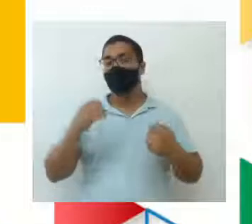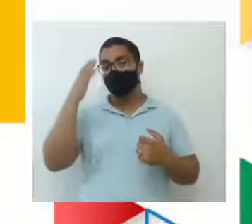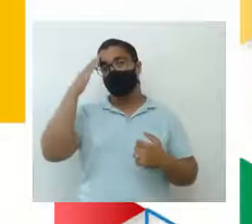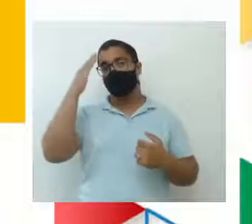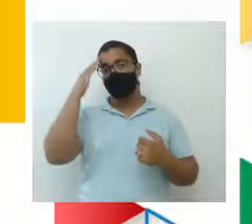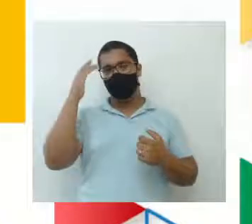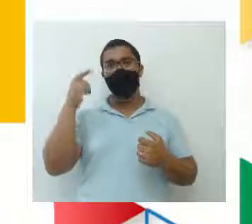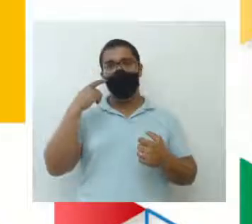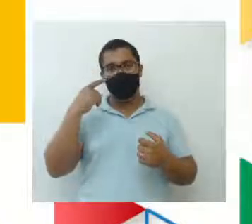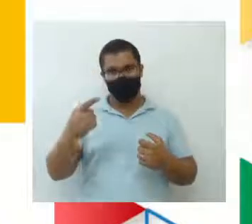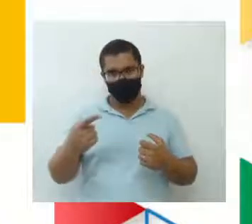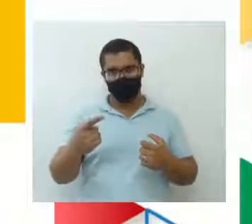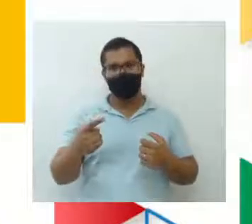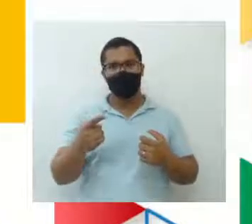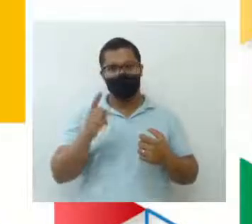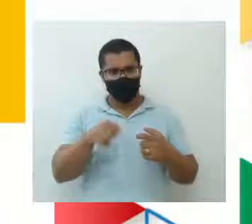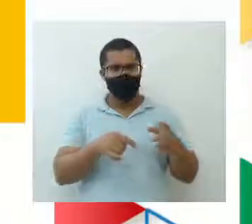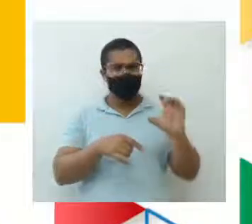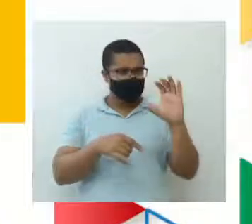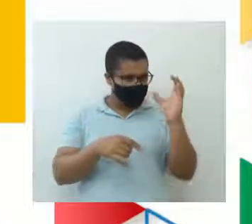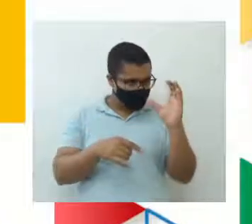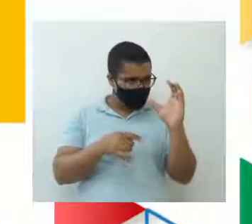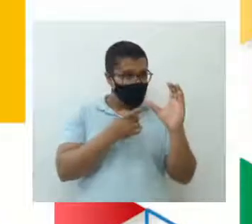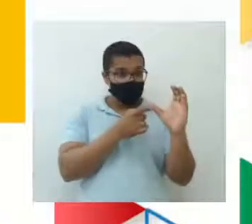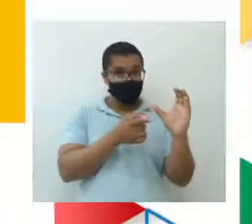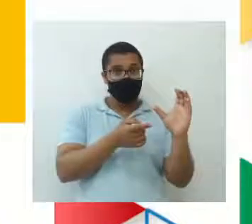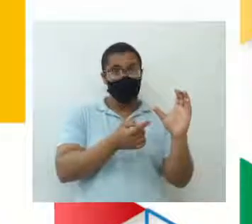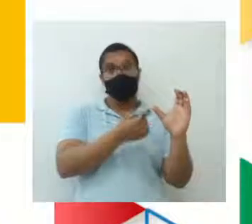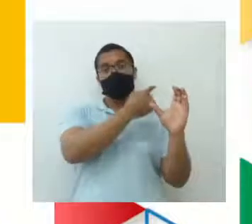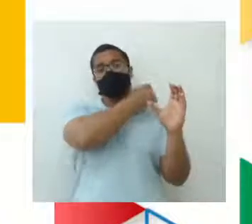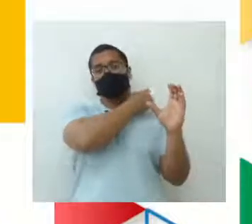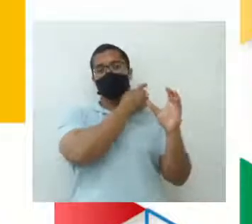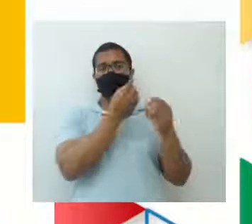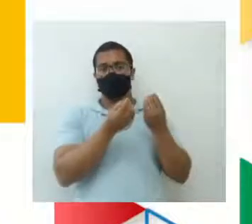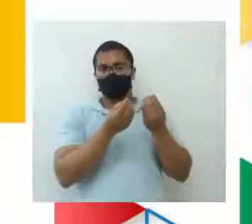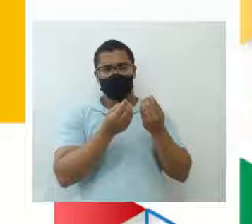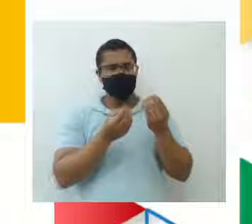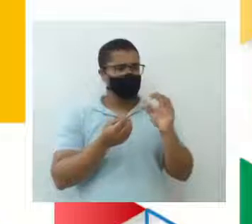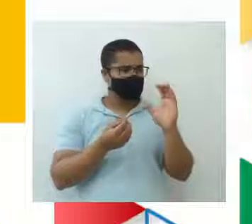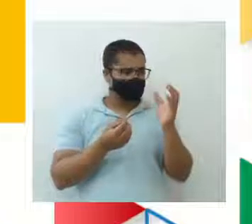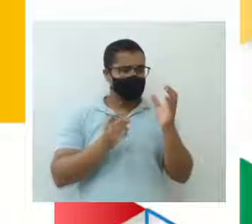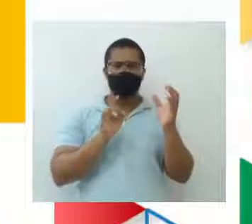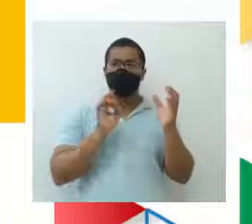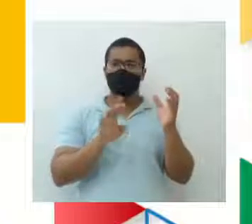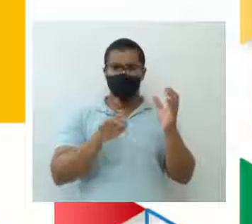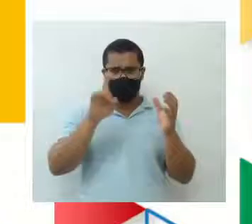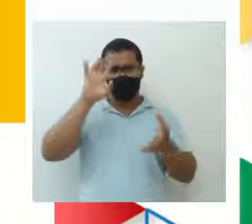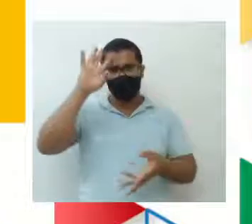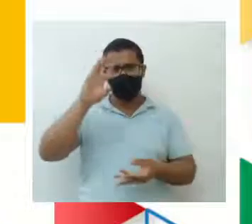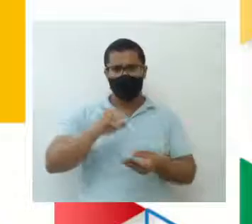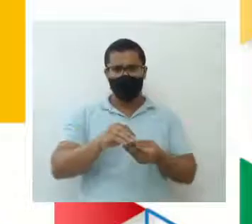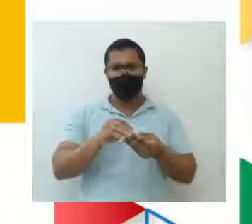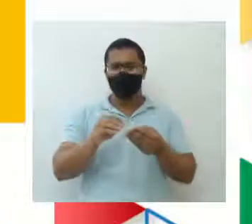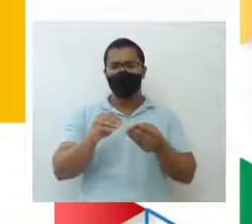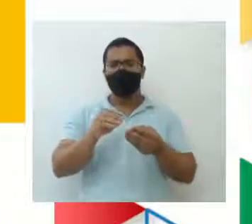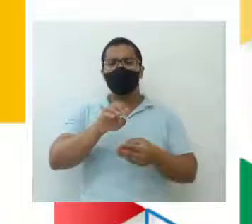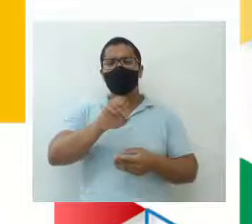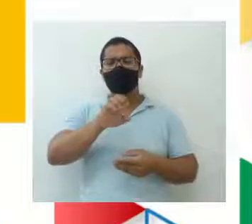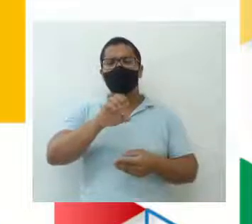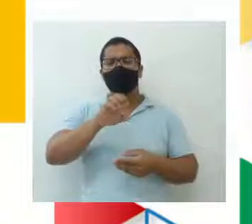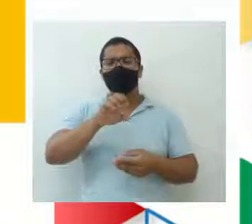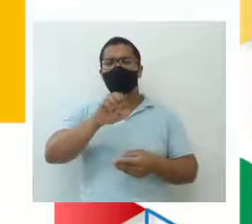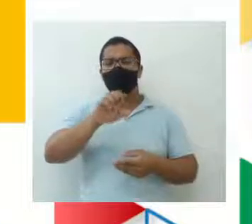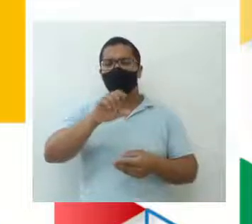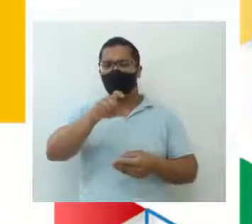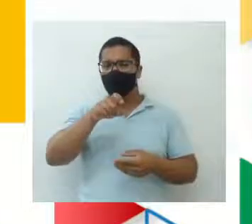ciência outrora. Então veja só, a essência pura e simples não se configura em ciência e que o